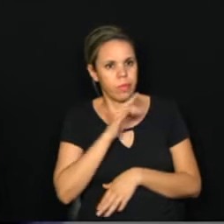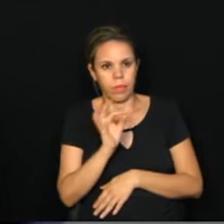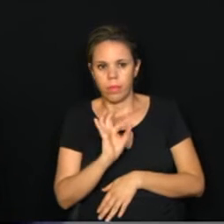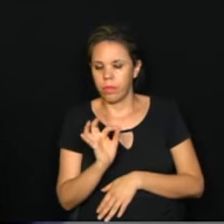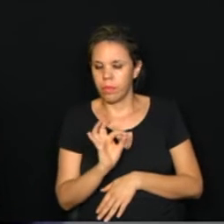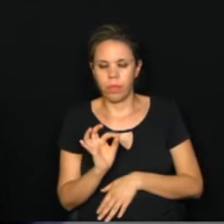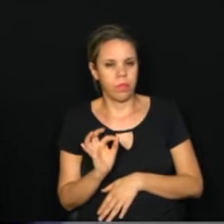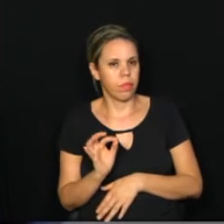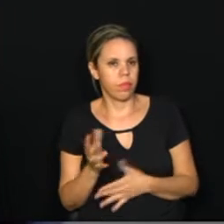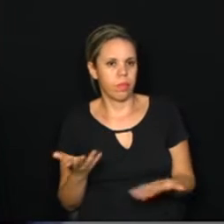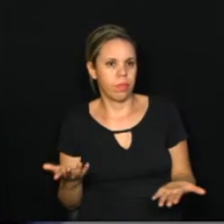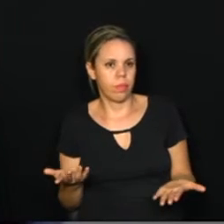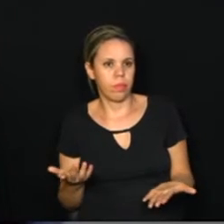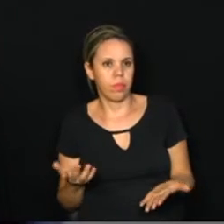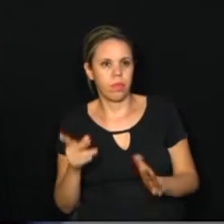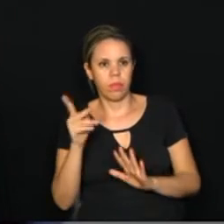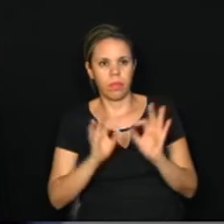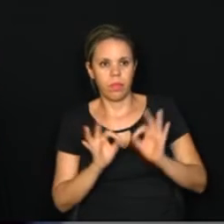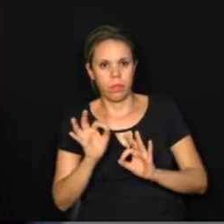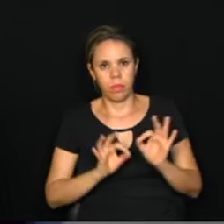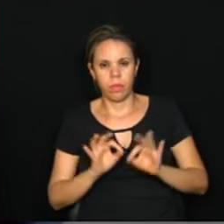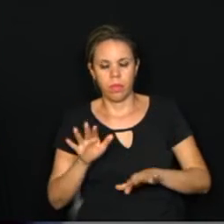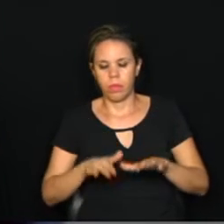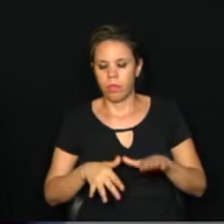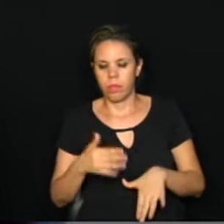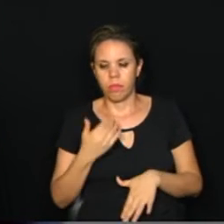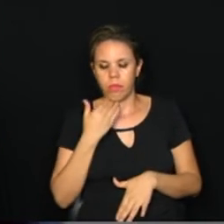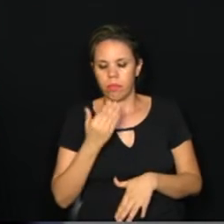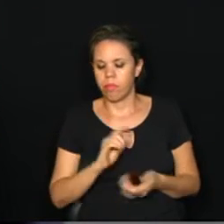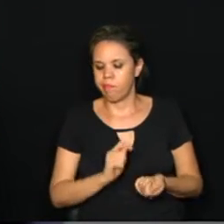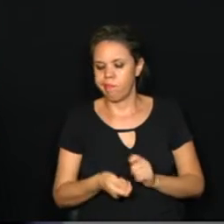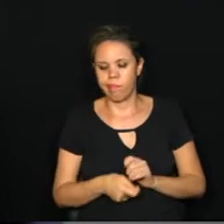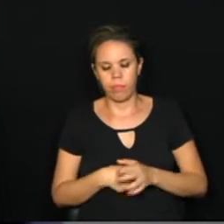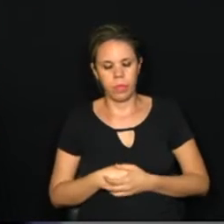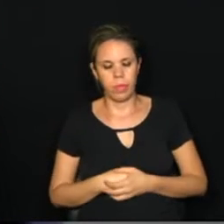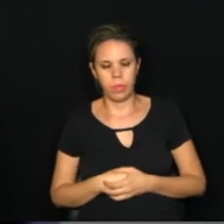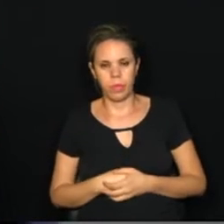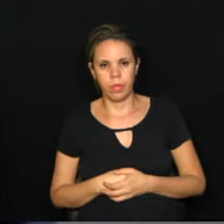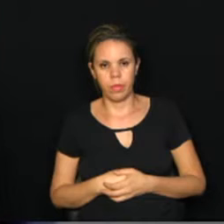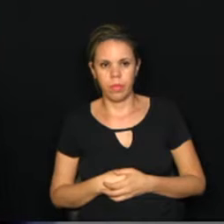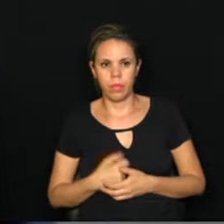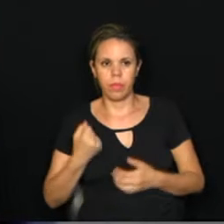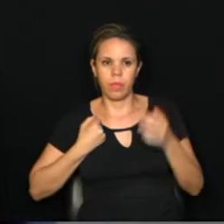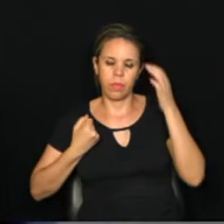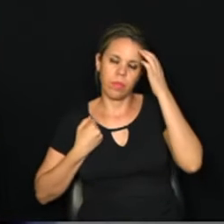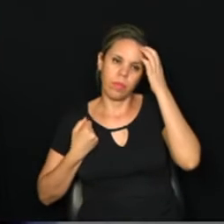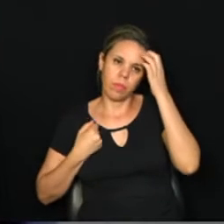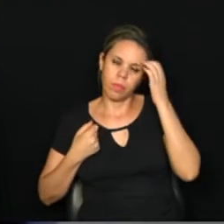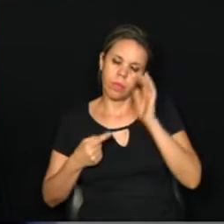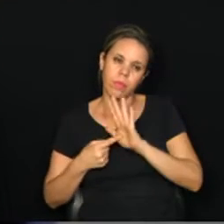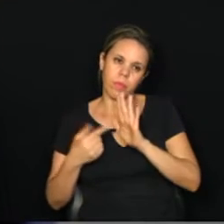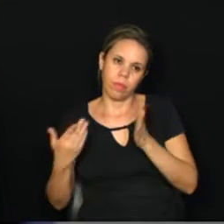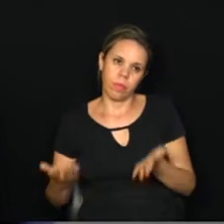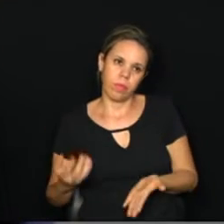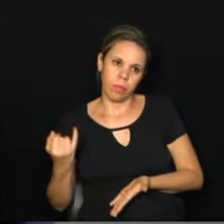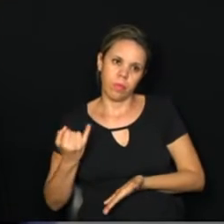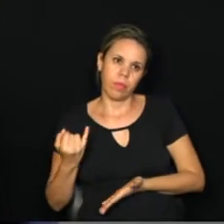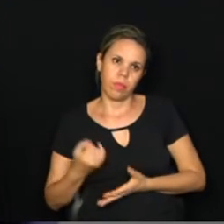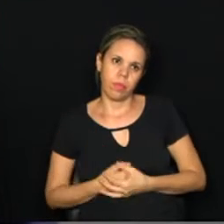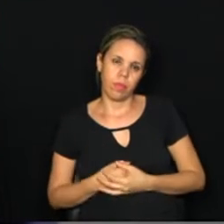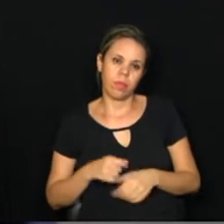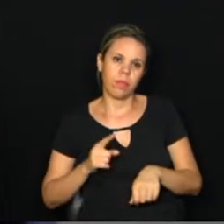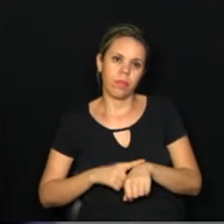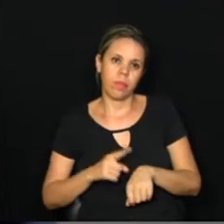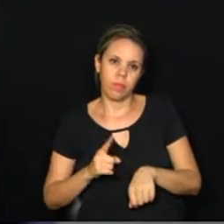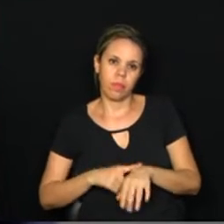a conta, porque o planejamento, muitas vezes, não foi adequado. Então, esses números, esses indicadores, eles são importantes na hora